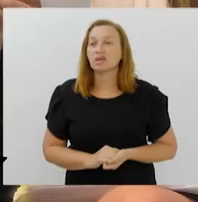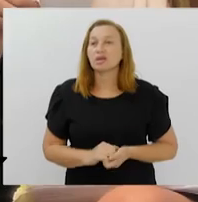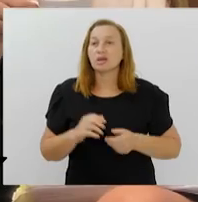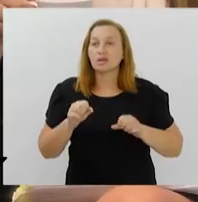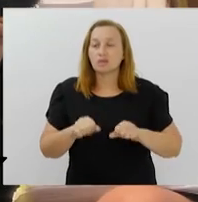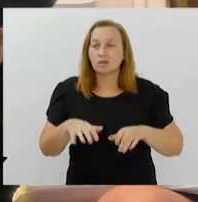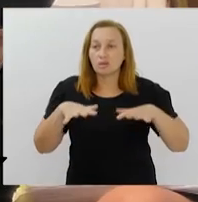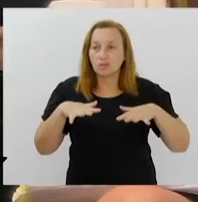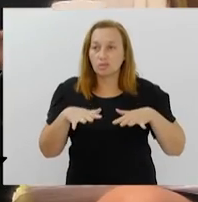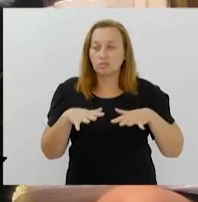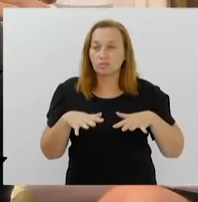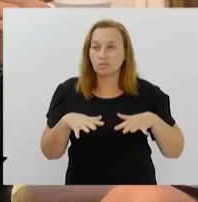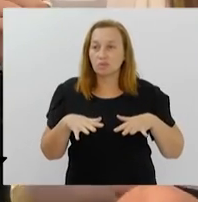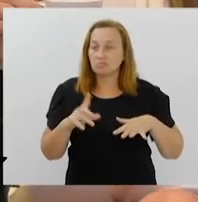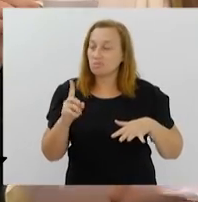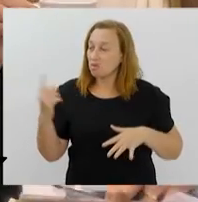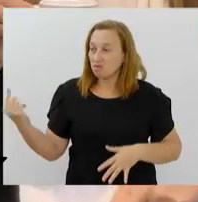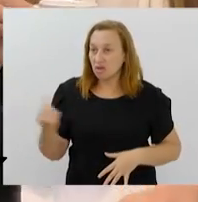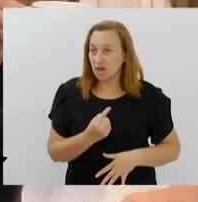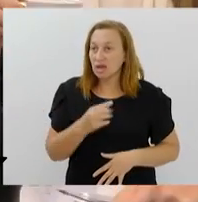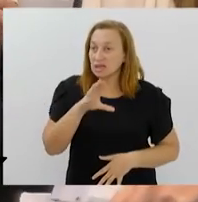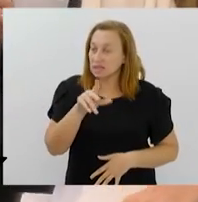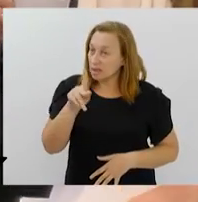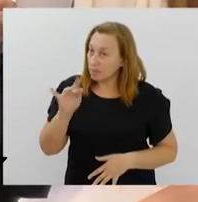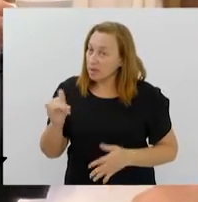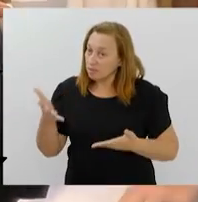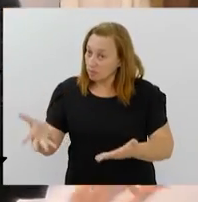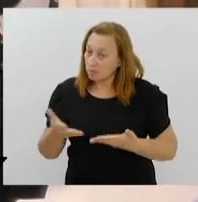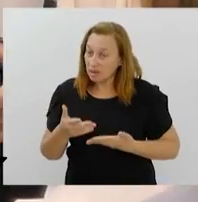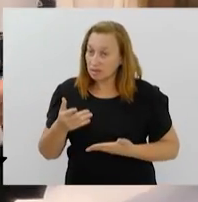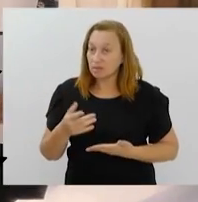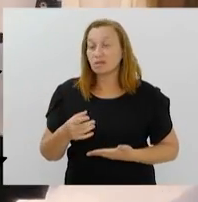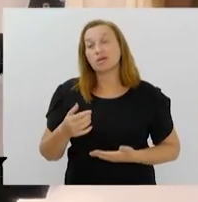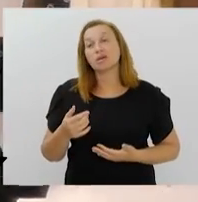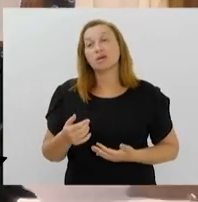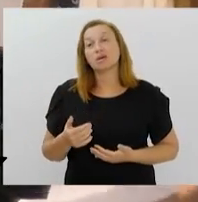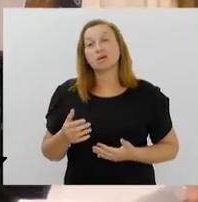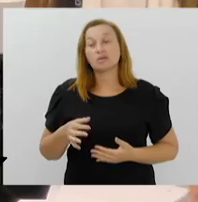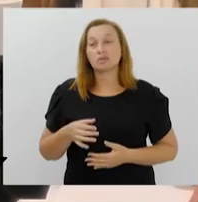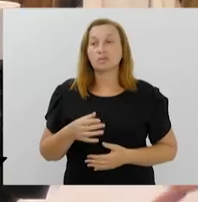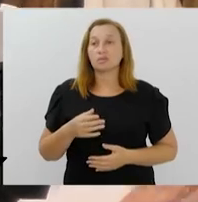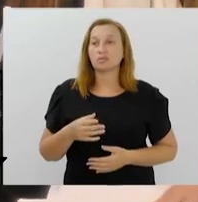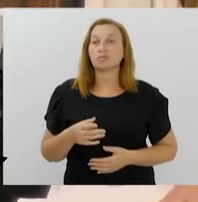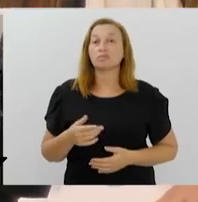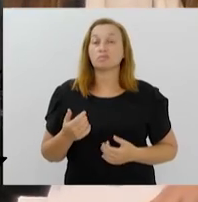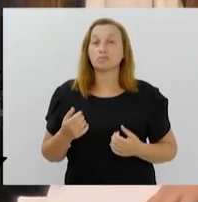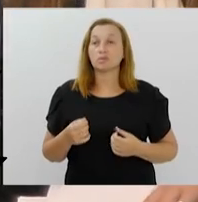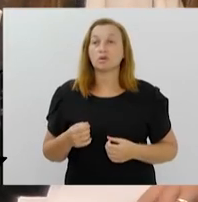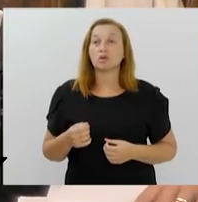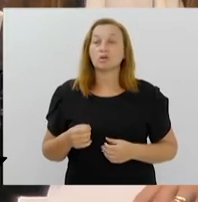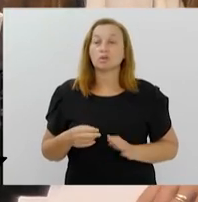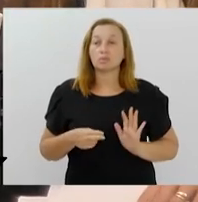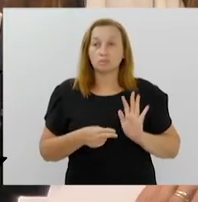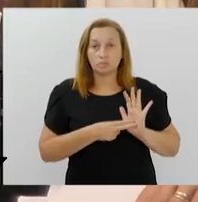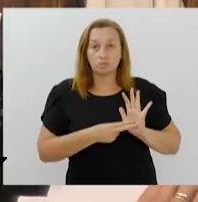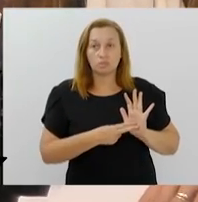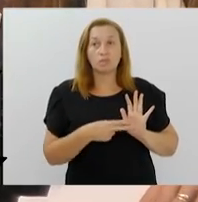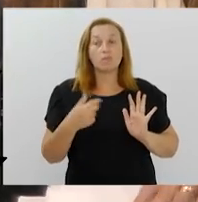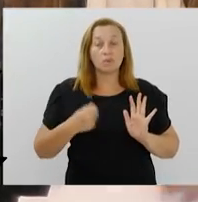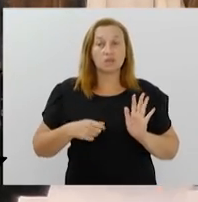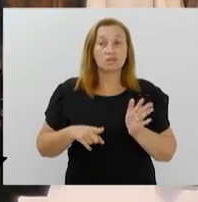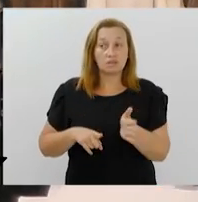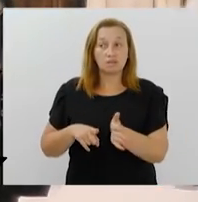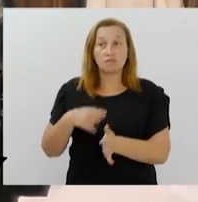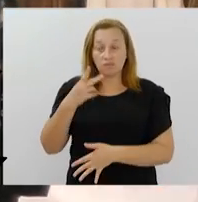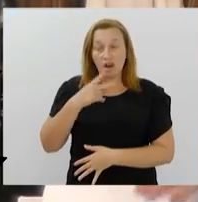públicas Eles não vieram na CPI foram convocados e tiveram que vir e estão sob juramento então quando a gente fizer pergunta tem que responder a